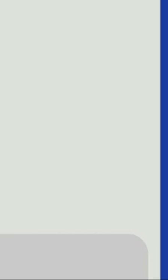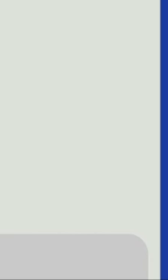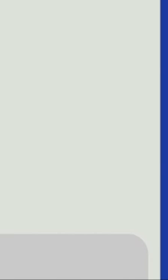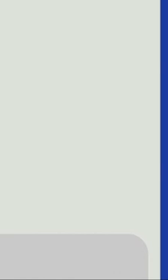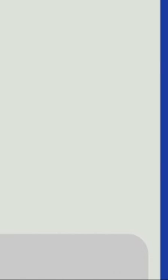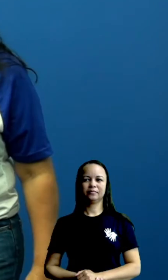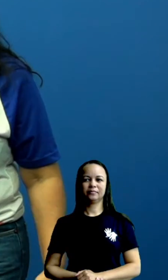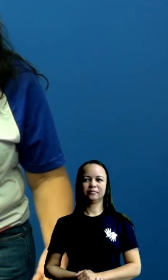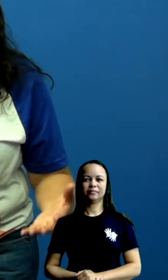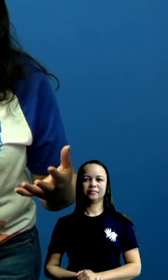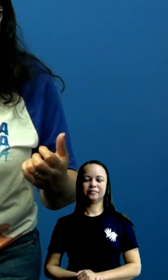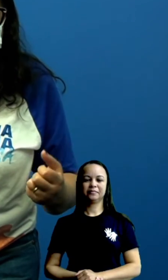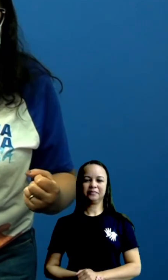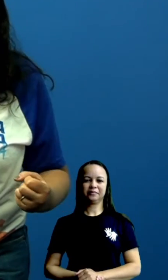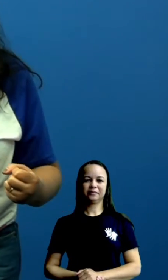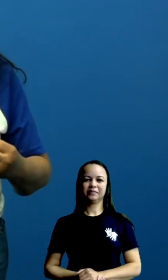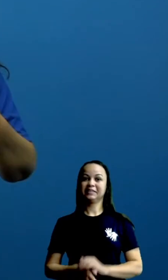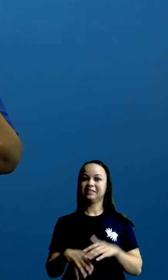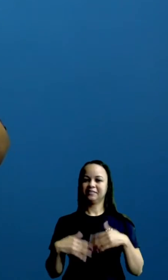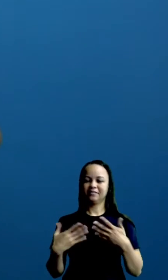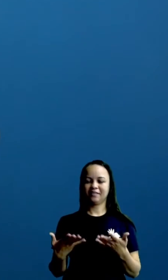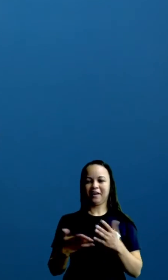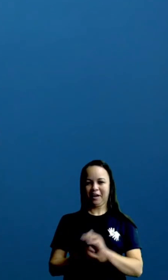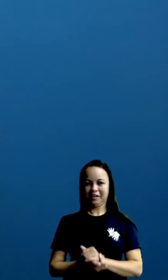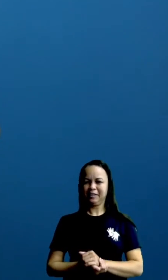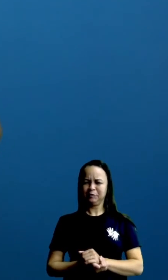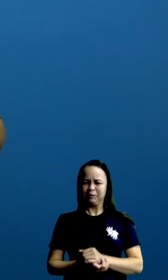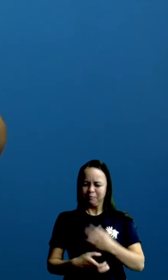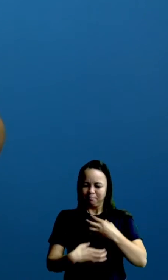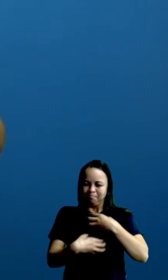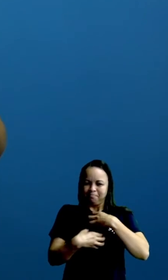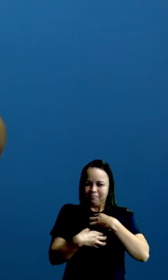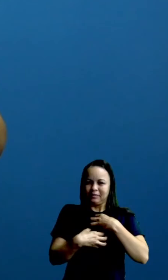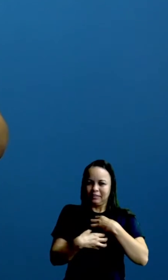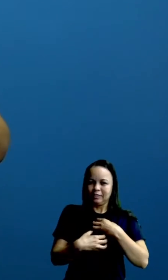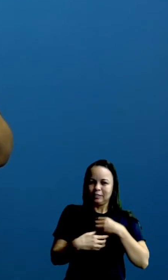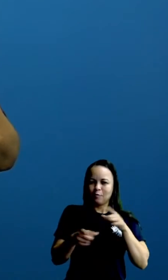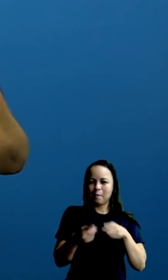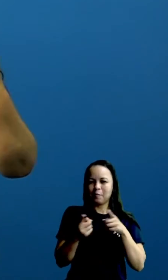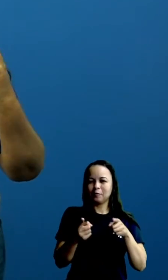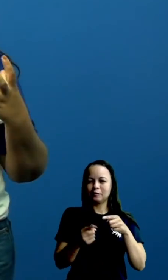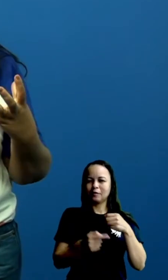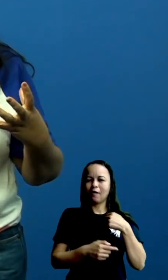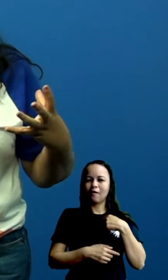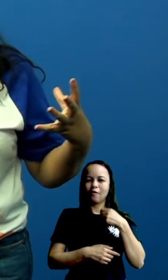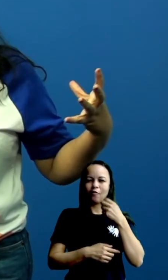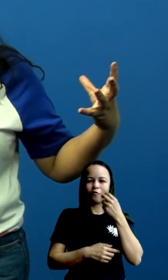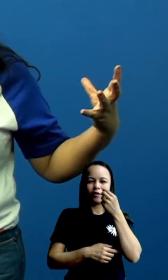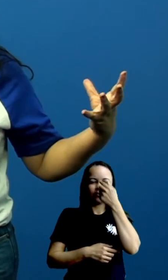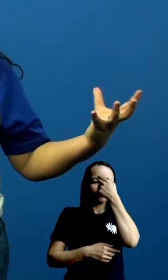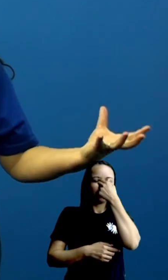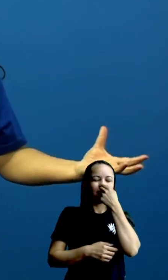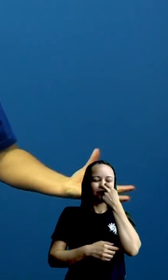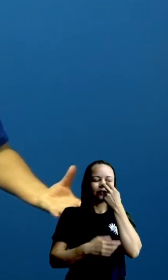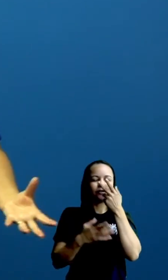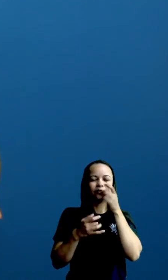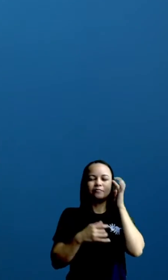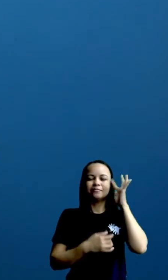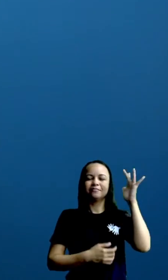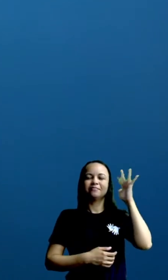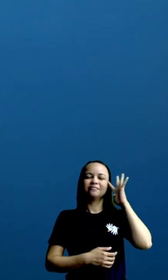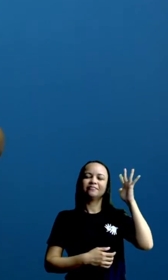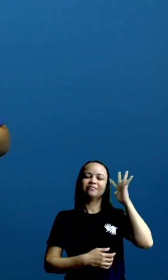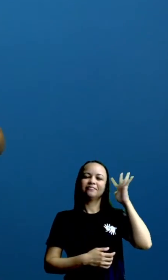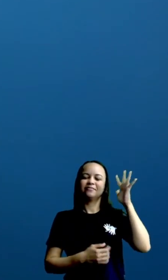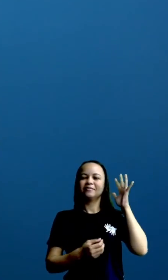Oi e aí minha gente tira uma música Meu Deus eu fechei os olhos e viajei na